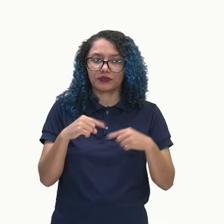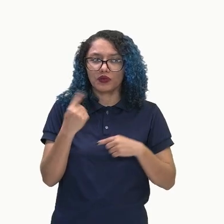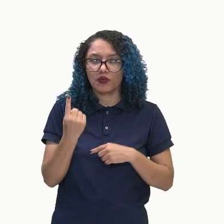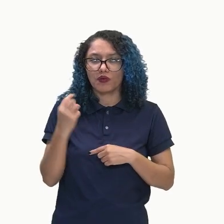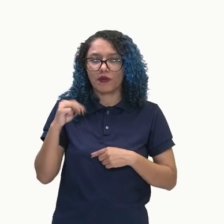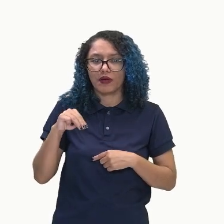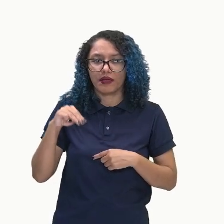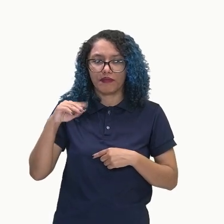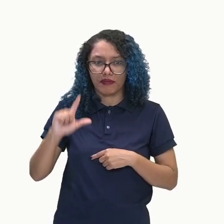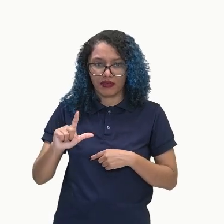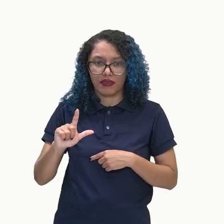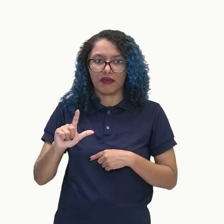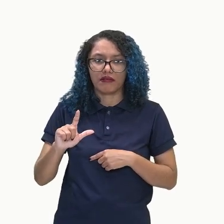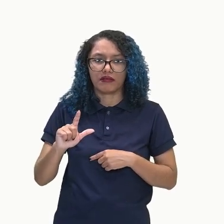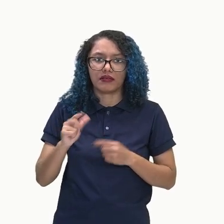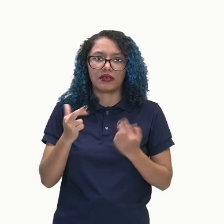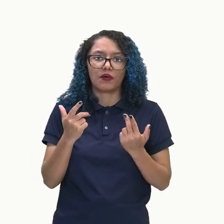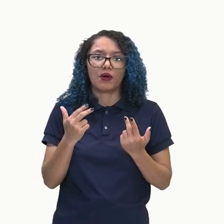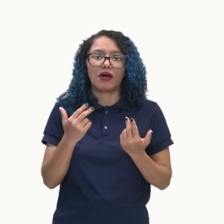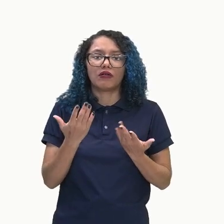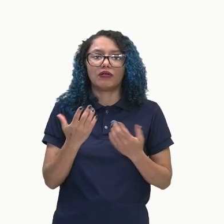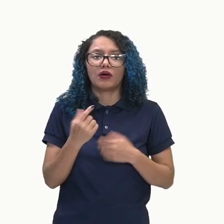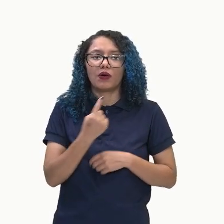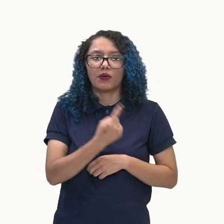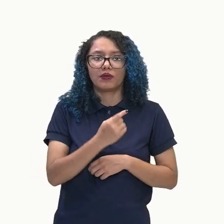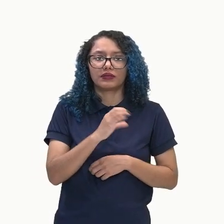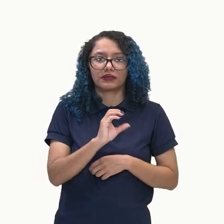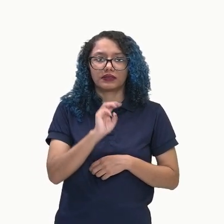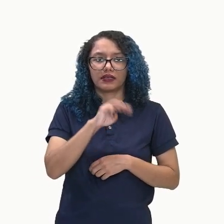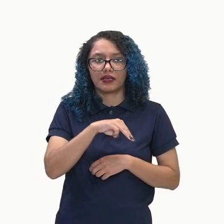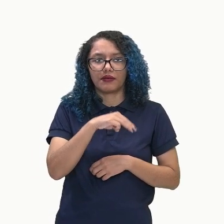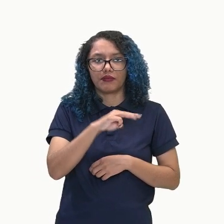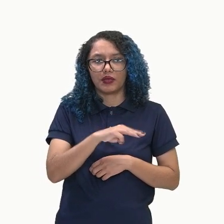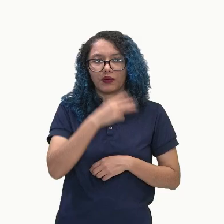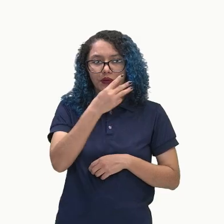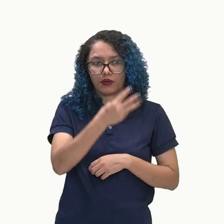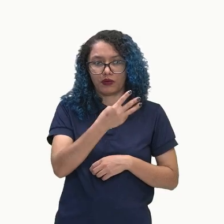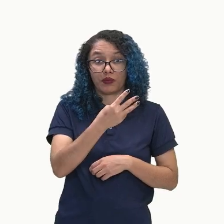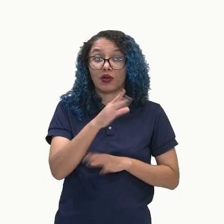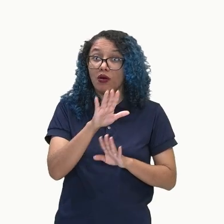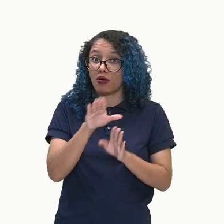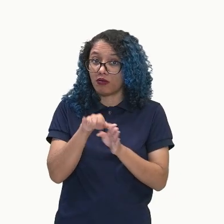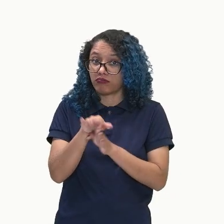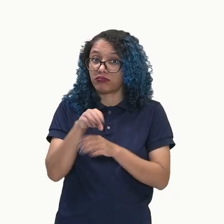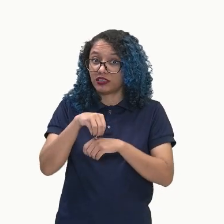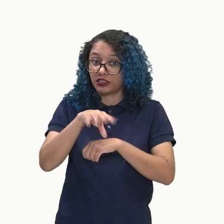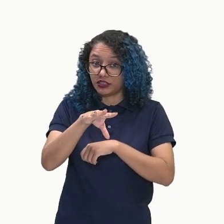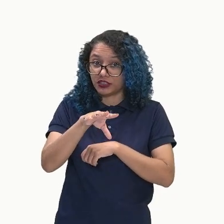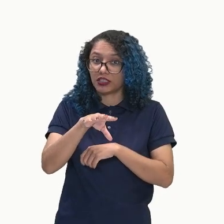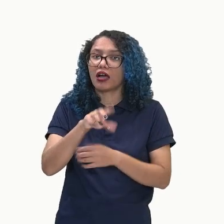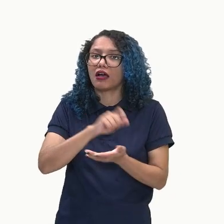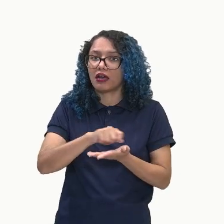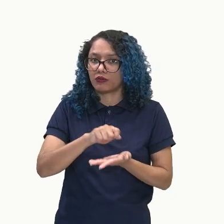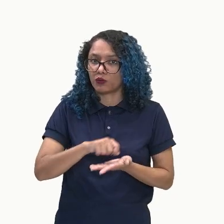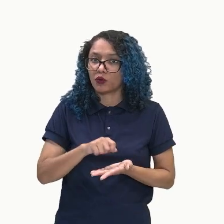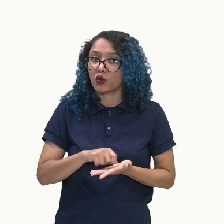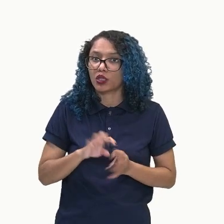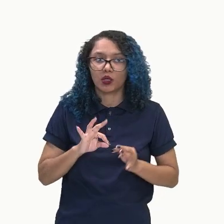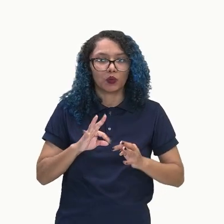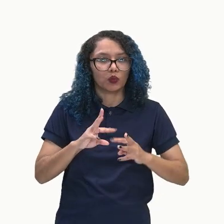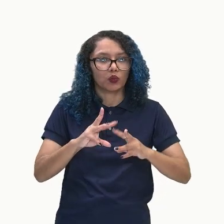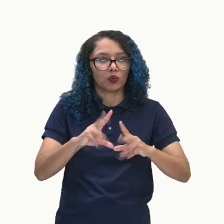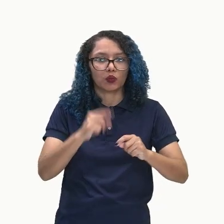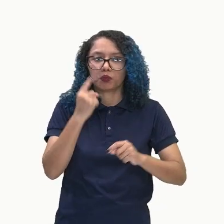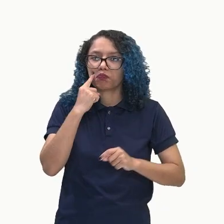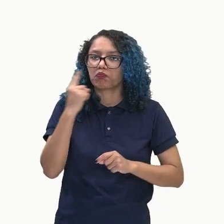mililitro corresponde a 1 centímetro cúbico, e eu aconselho você a fazer as anotações dessas observações,